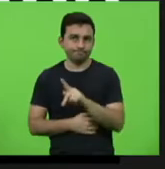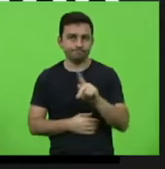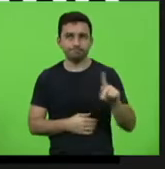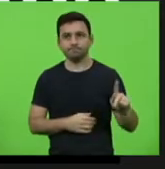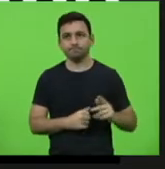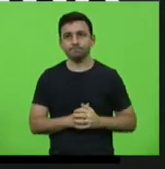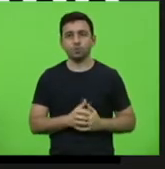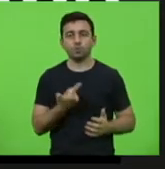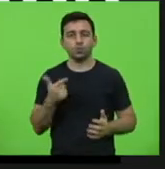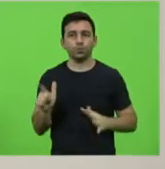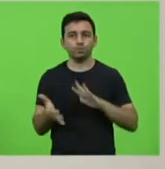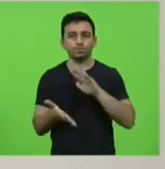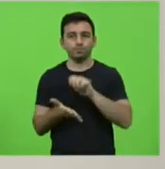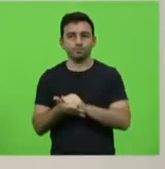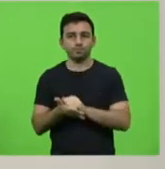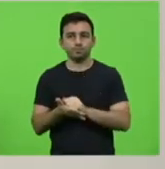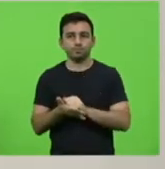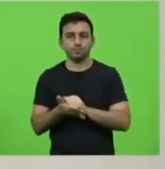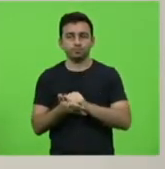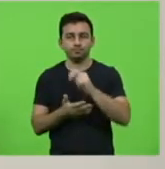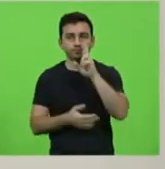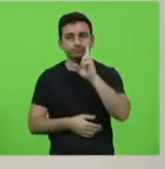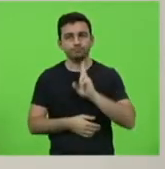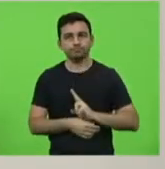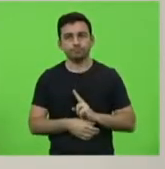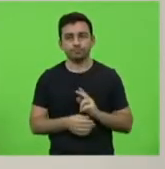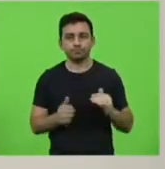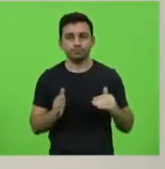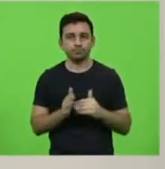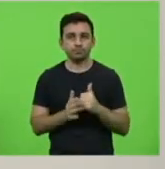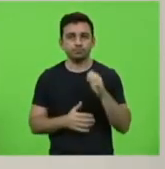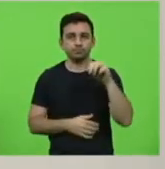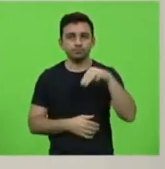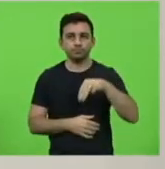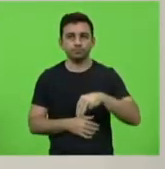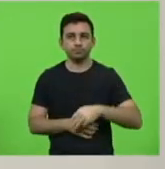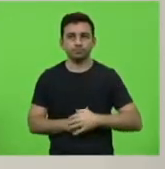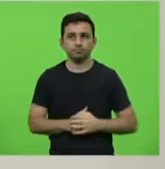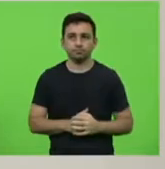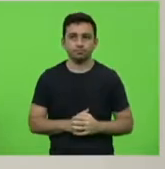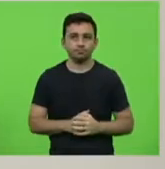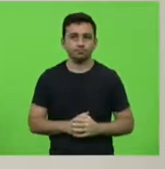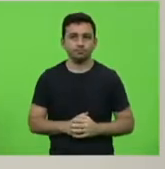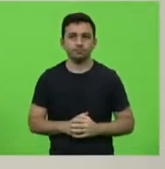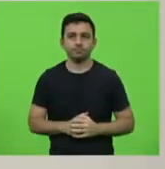Próximo inscrito, o deputado Ivan Nates. Por 10 minutos, deputado.